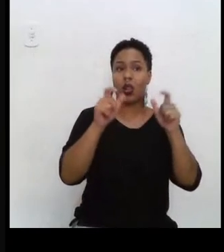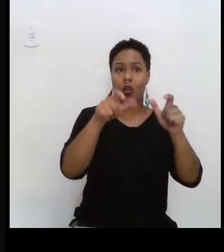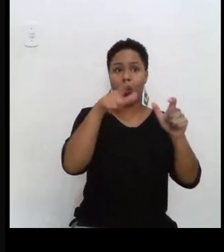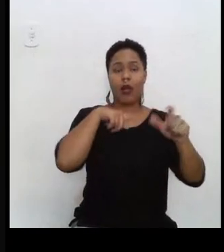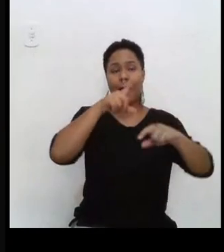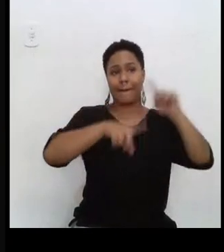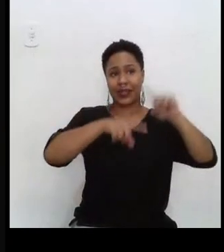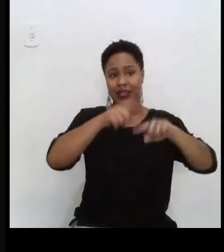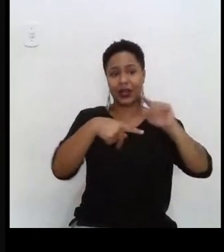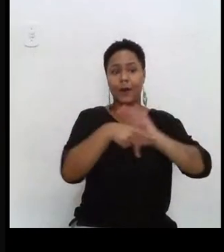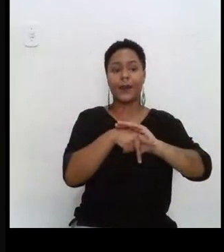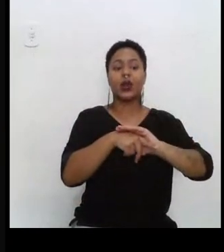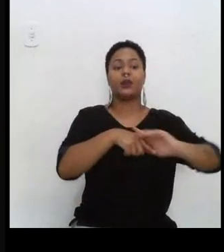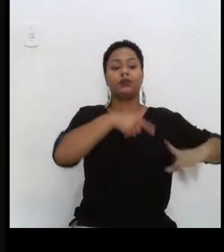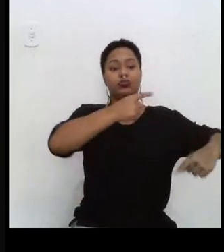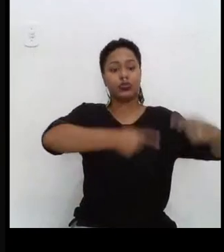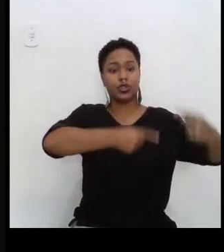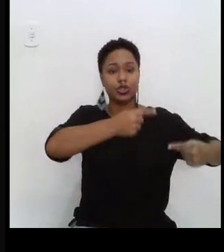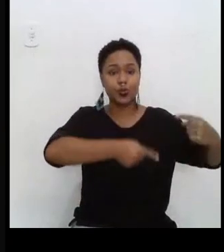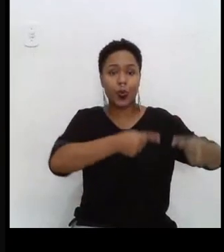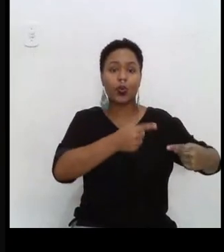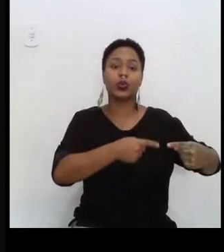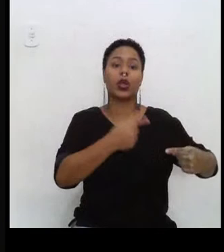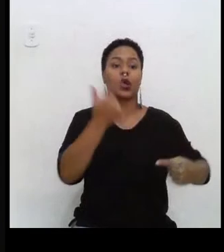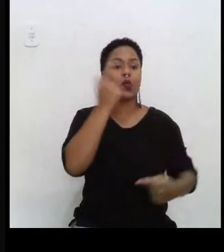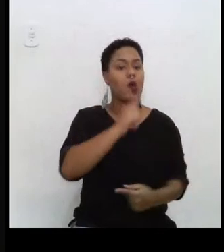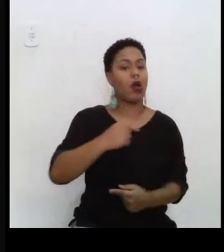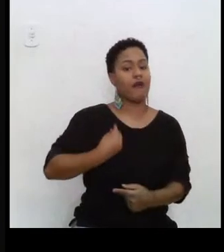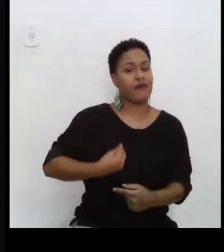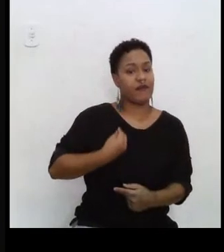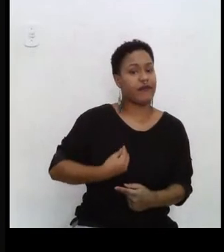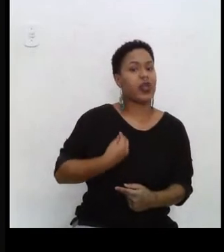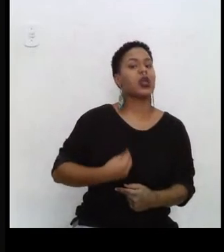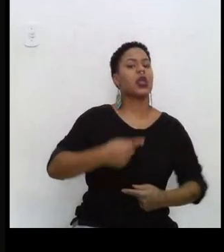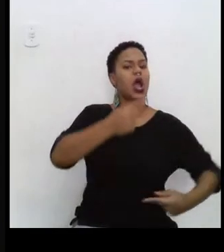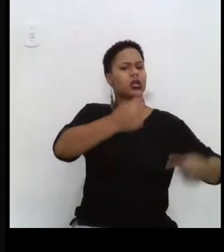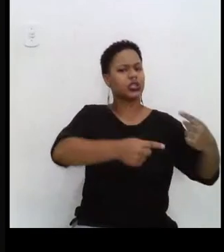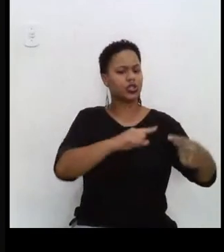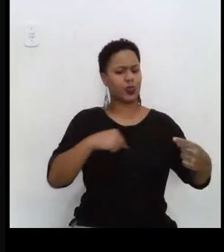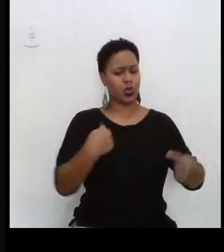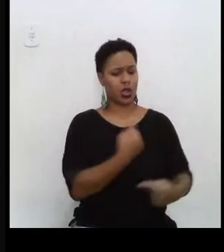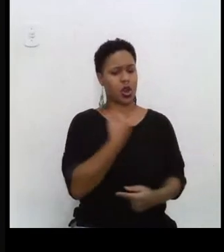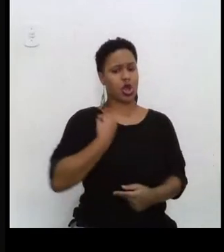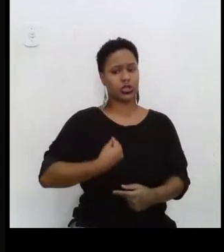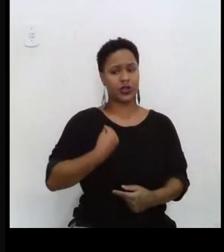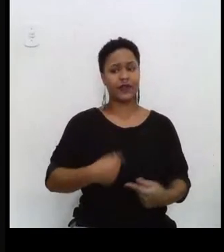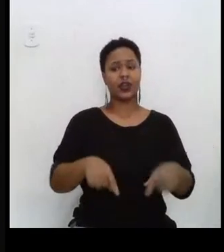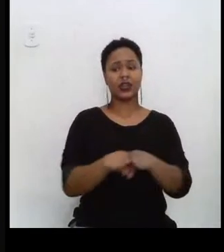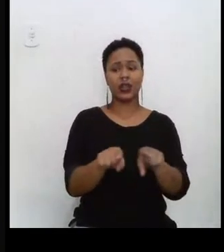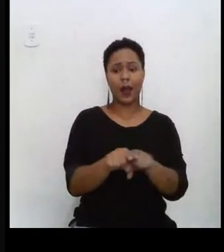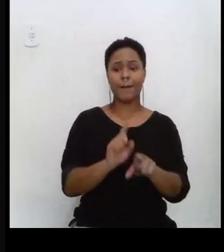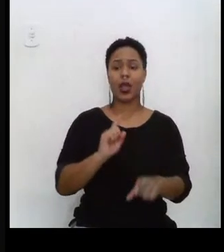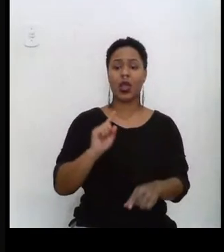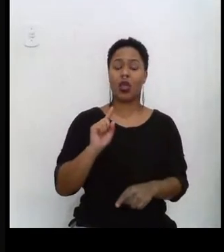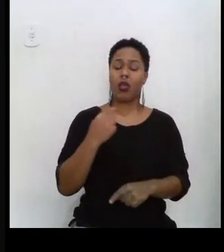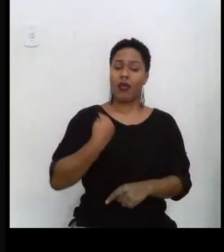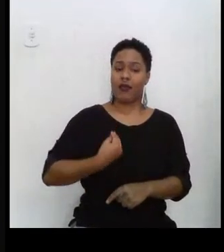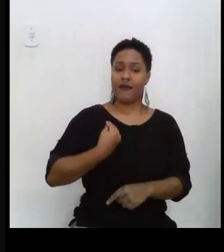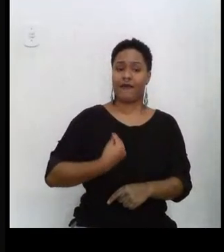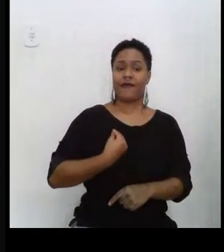único botão porque a vida por nós transferida para outra região podem recebida da área de Samudio